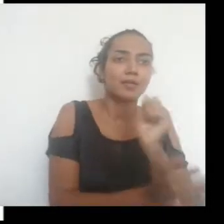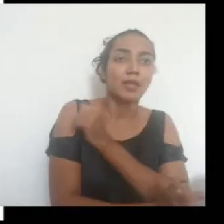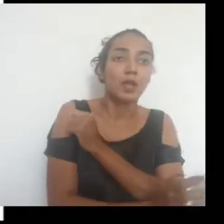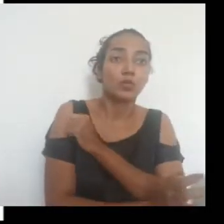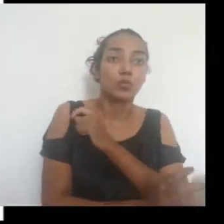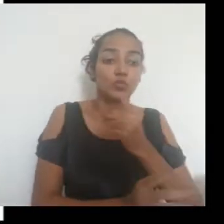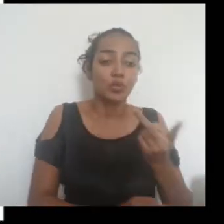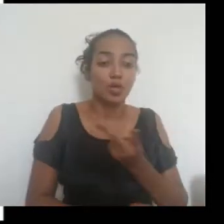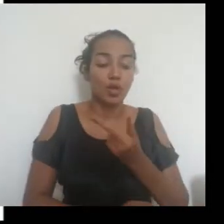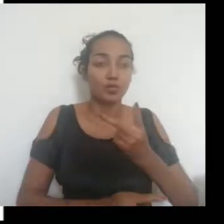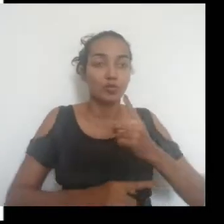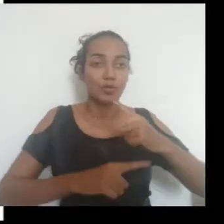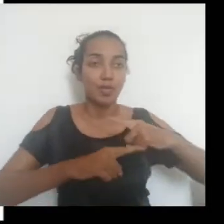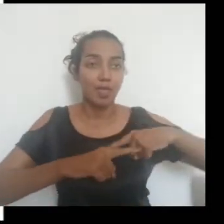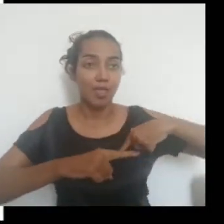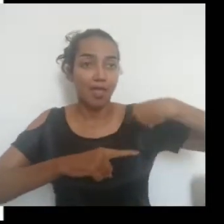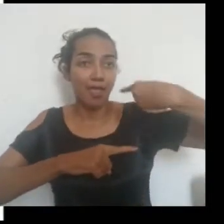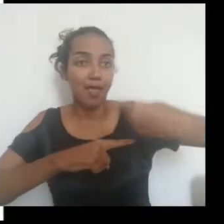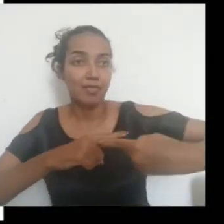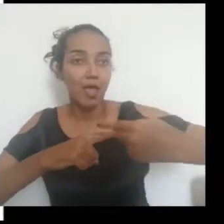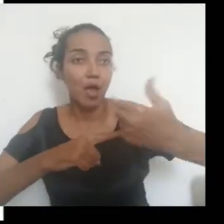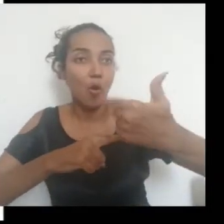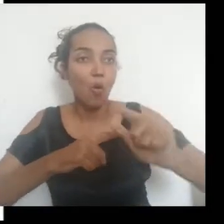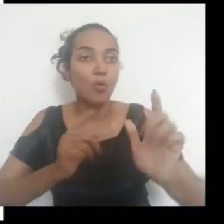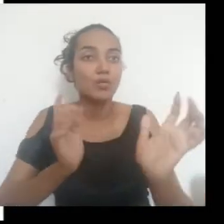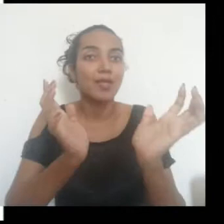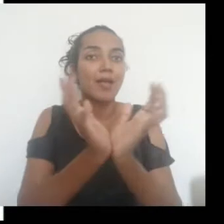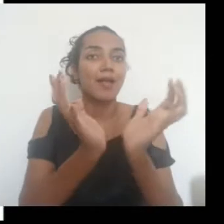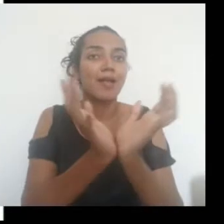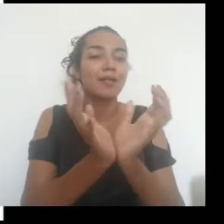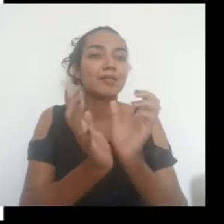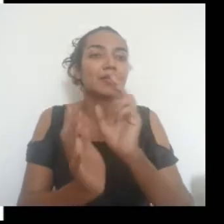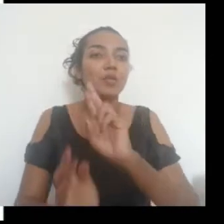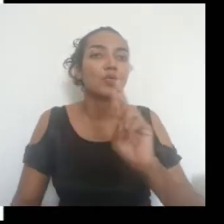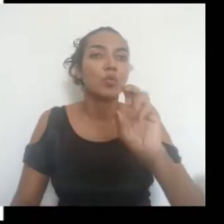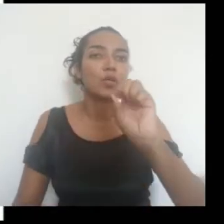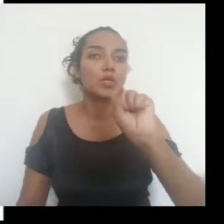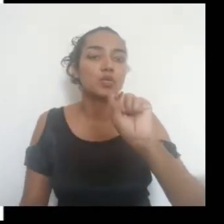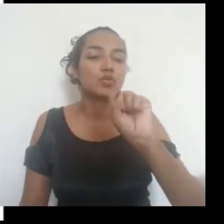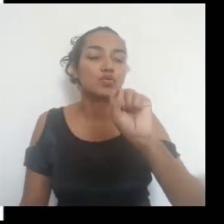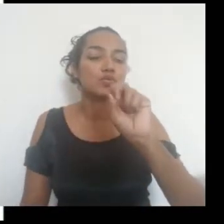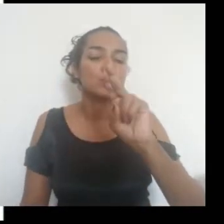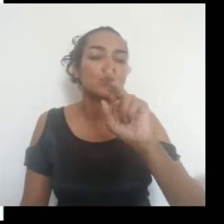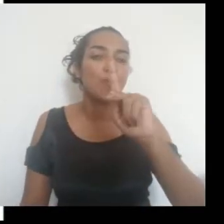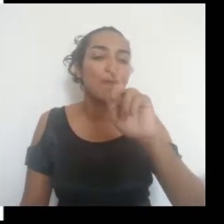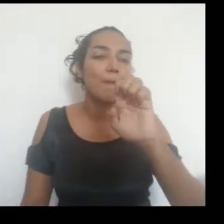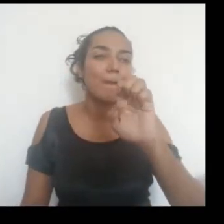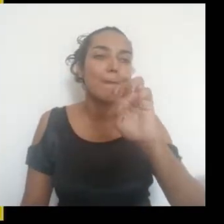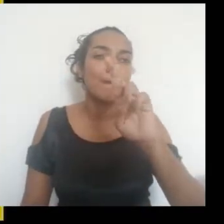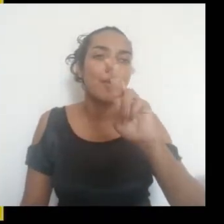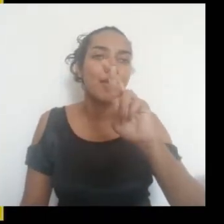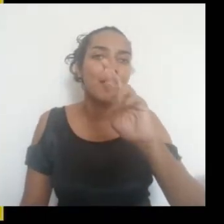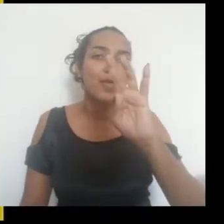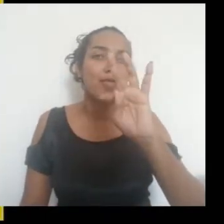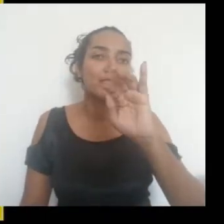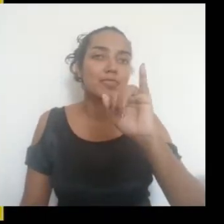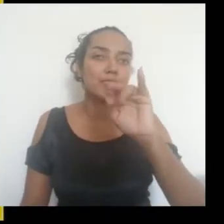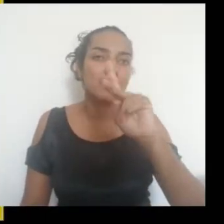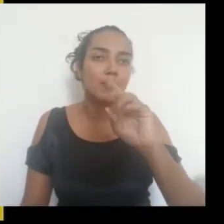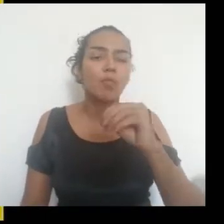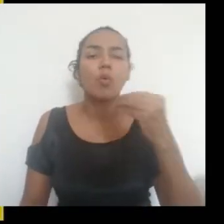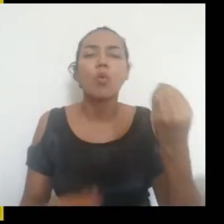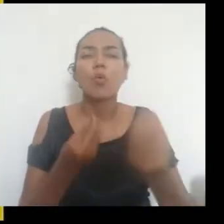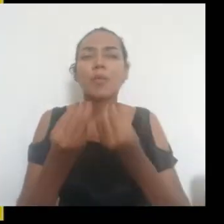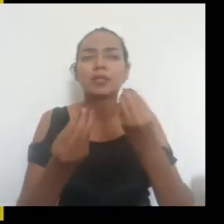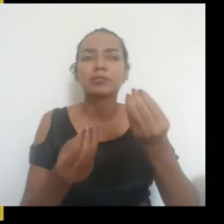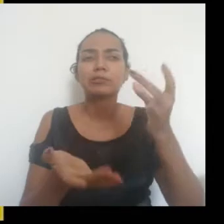terceira classe, que nós chamamos de supertipo, que seria a classe pessoa. Como é que a gente implementa isso em